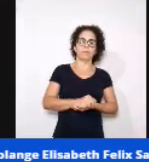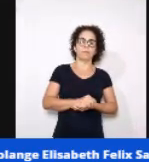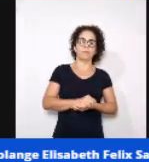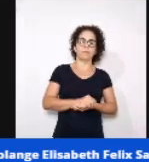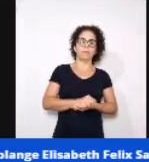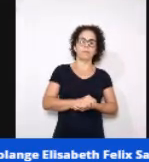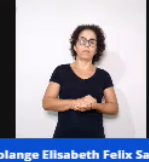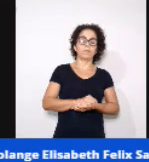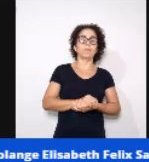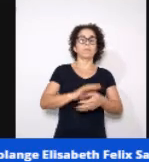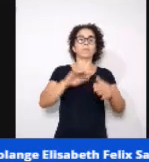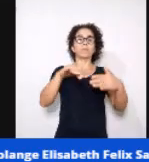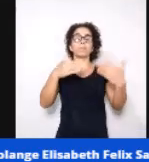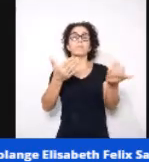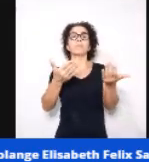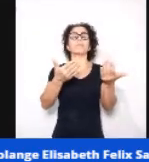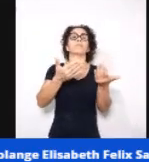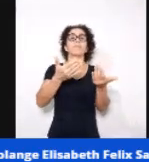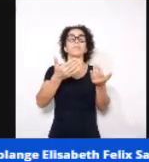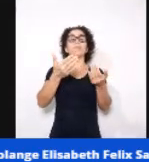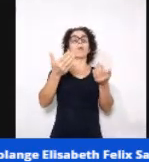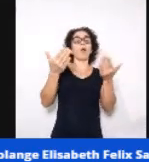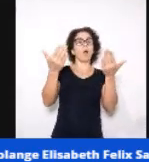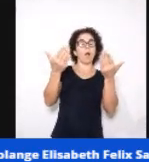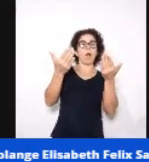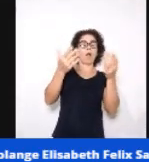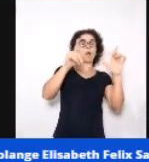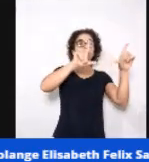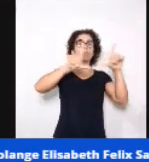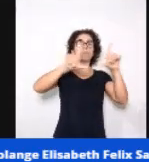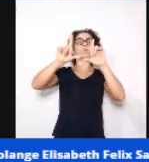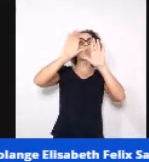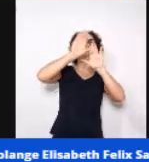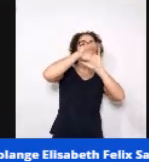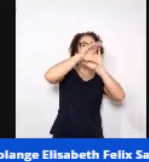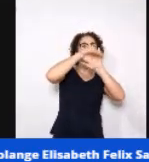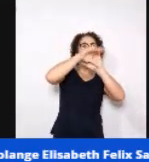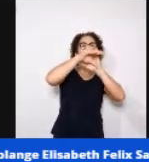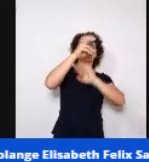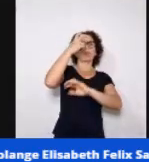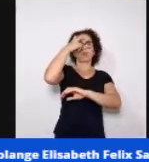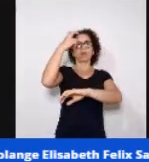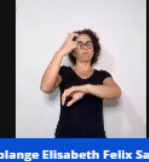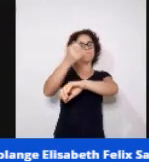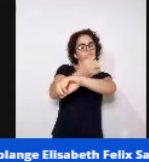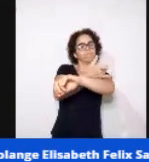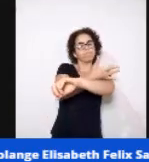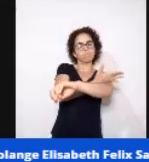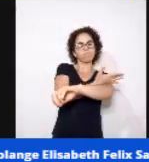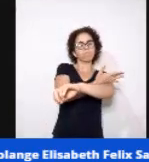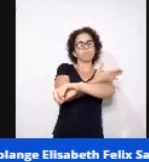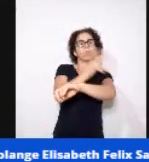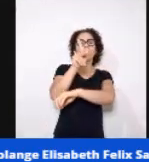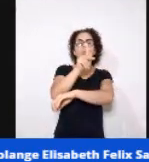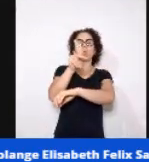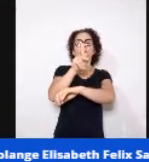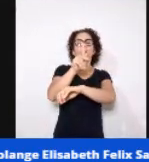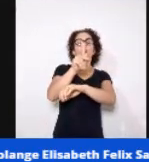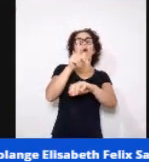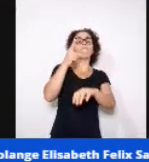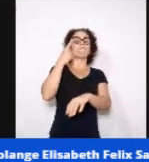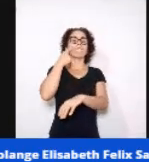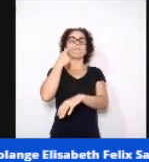pessoal, então aqui está o conceito de inteligência emocional. Professor, confere aí no seu material didático